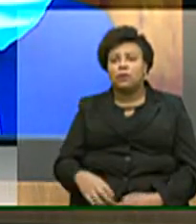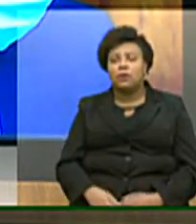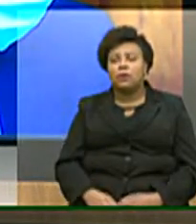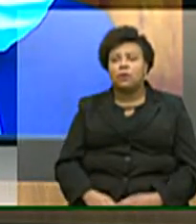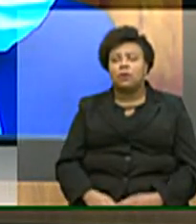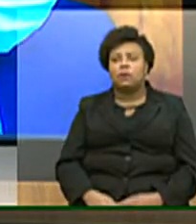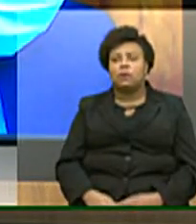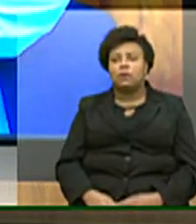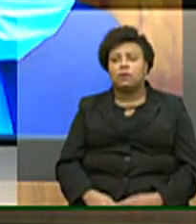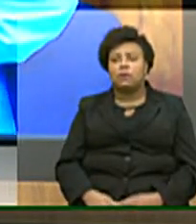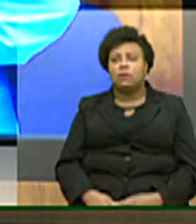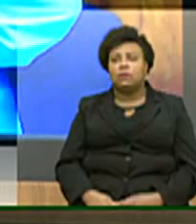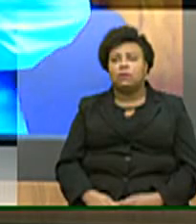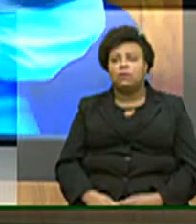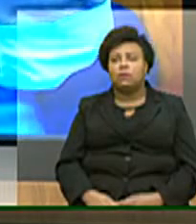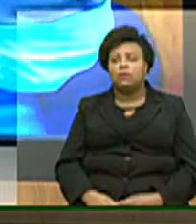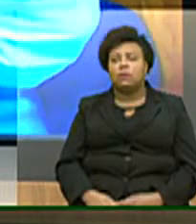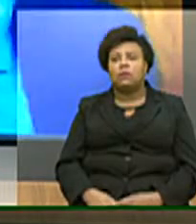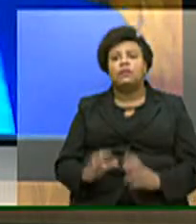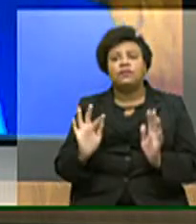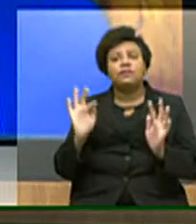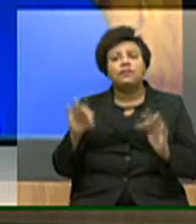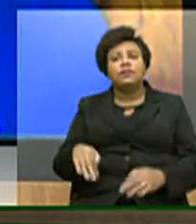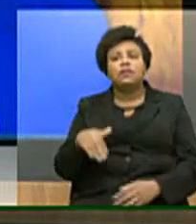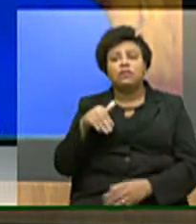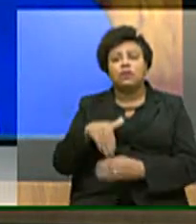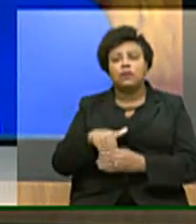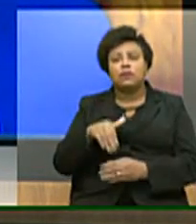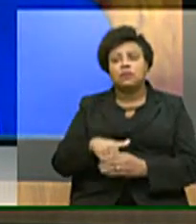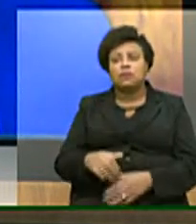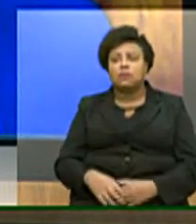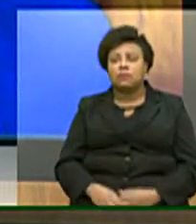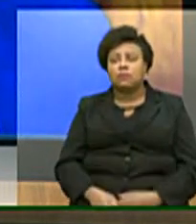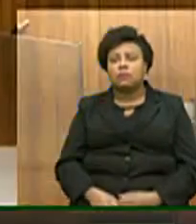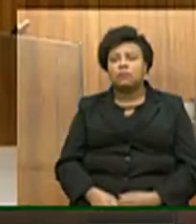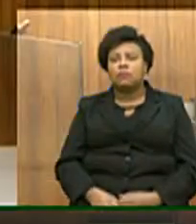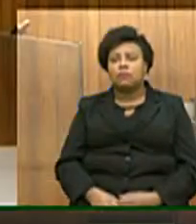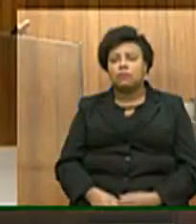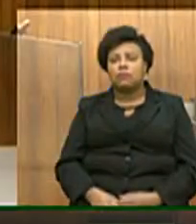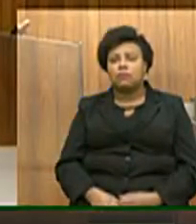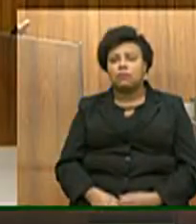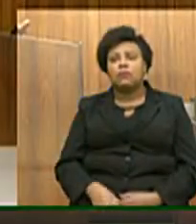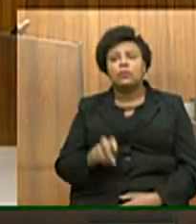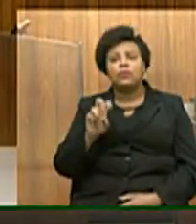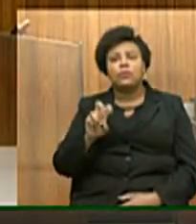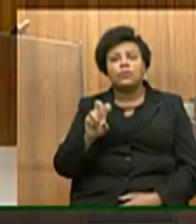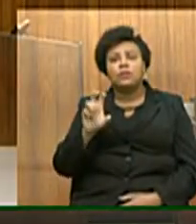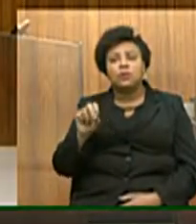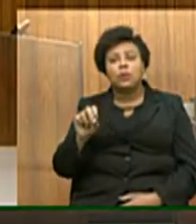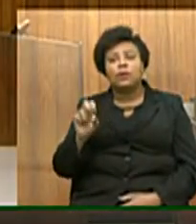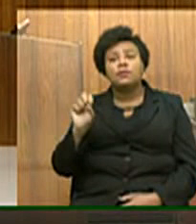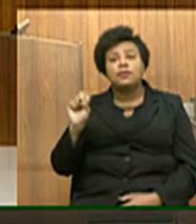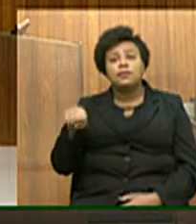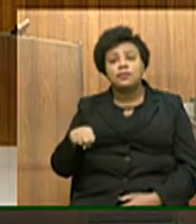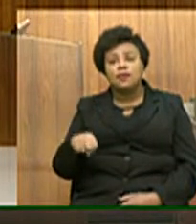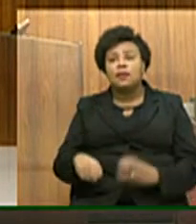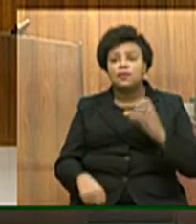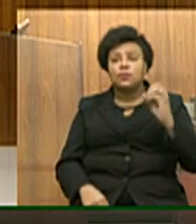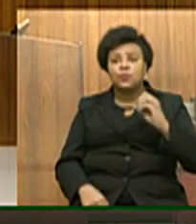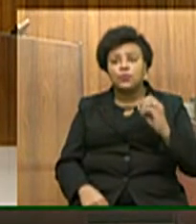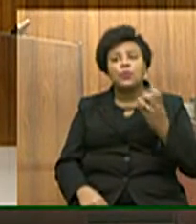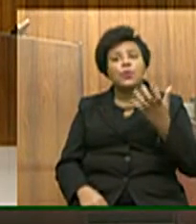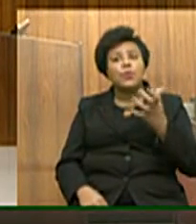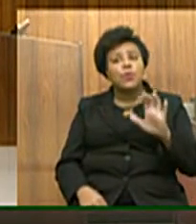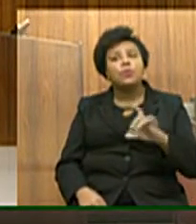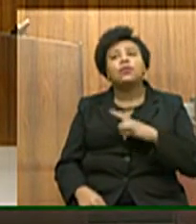Está encerrada a votação. Com 50 votos favoráveis e nenhum